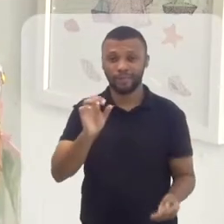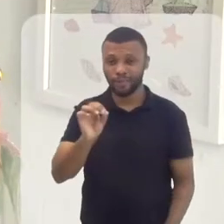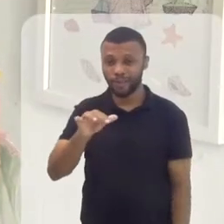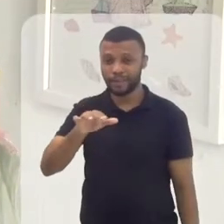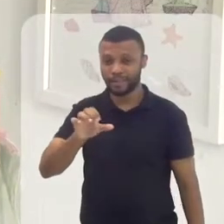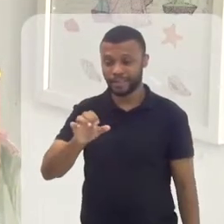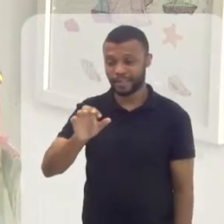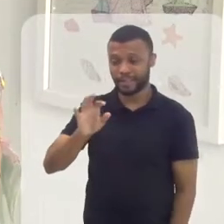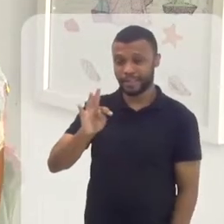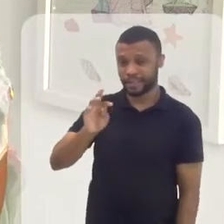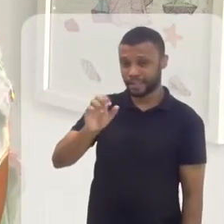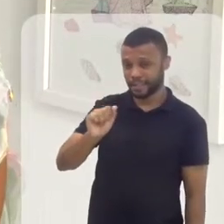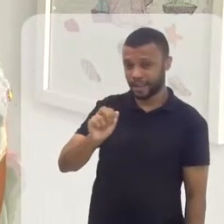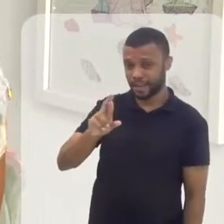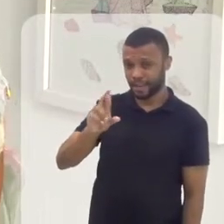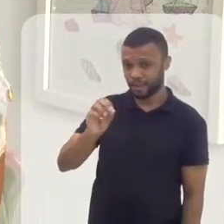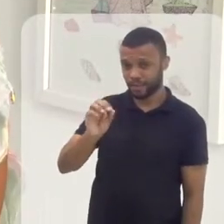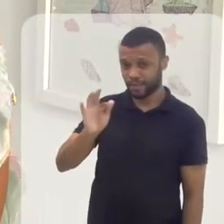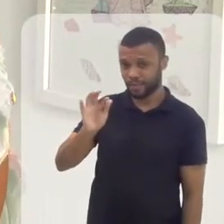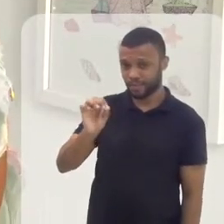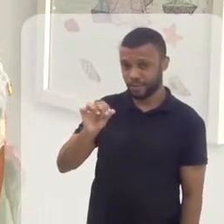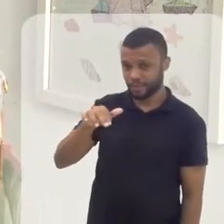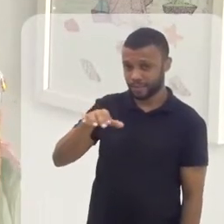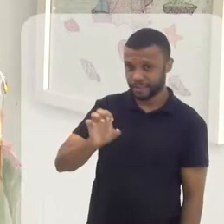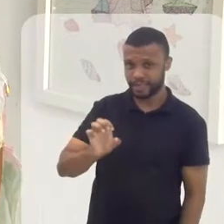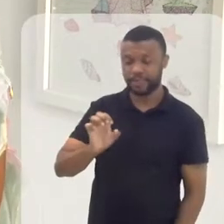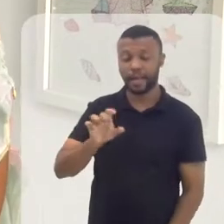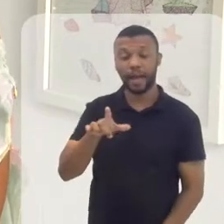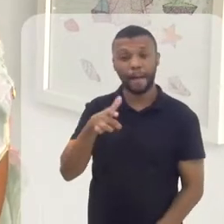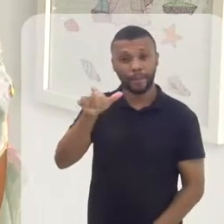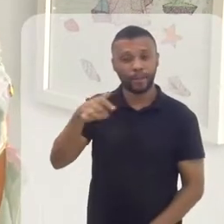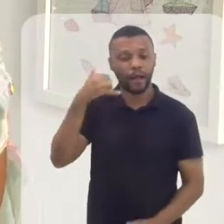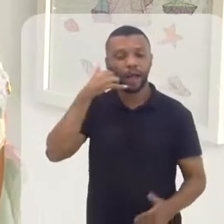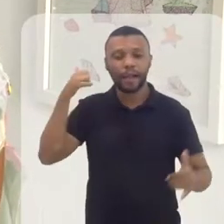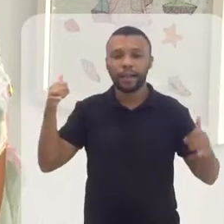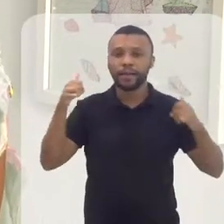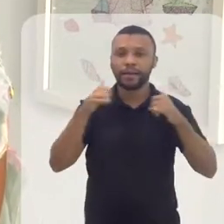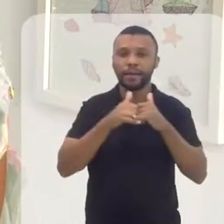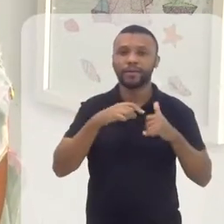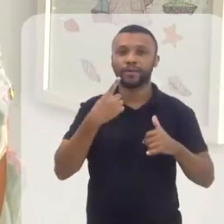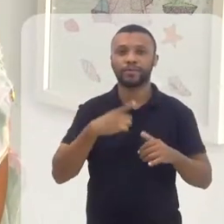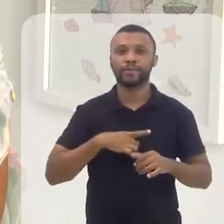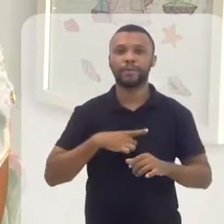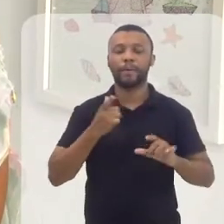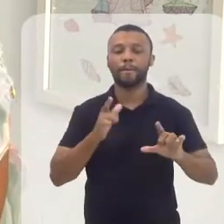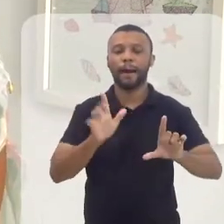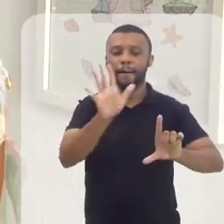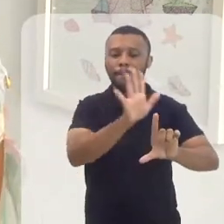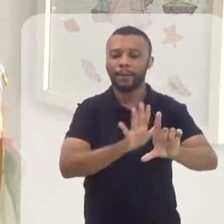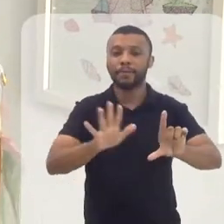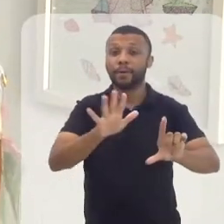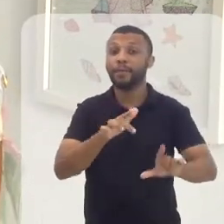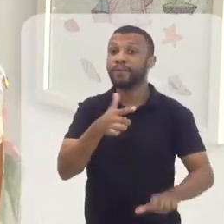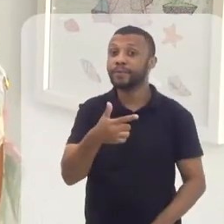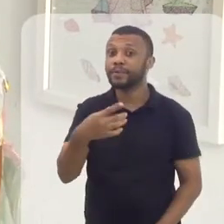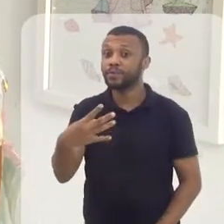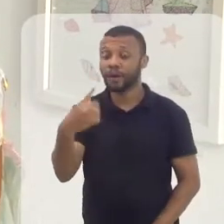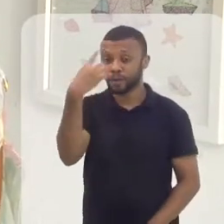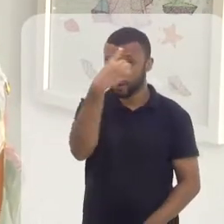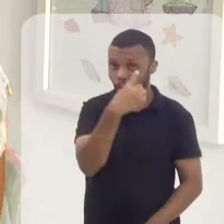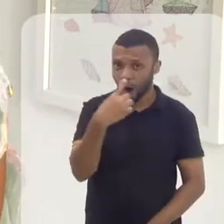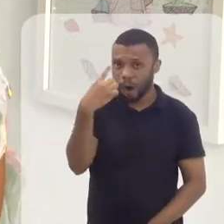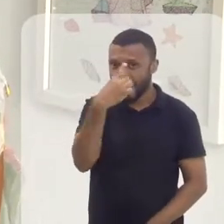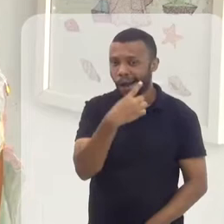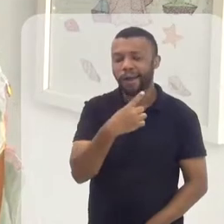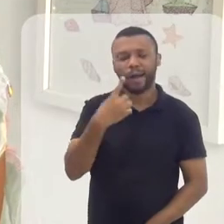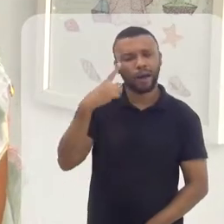O tarofone, né? Um tarô por telefone. As pessoas ligavam e a gente funcionava com uma plataforma 24 horas por dia,